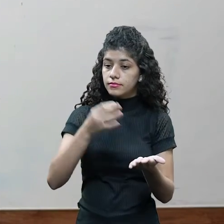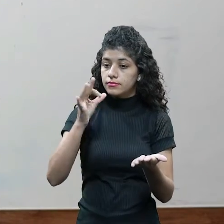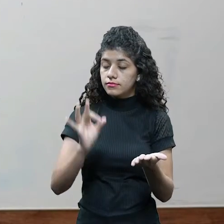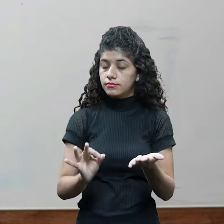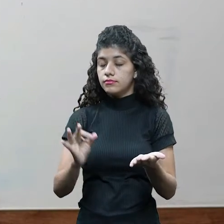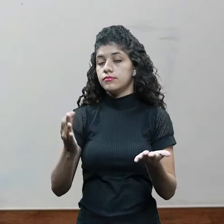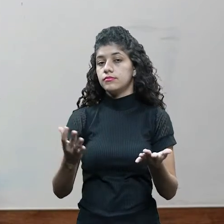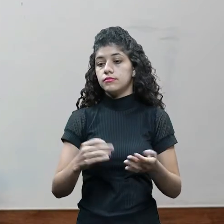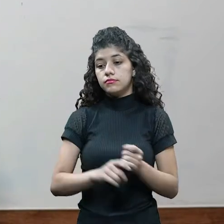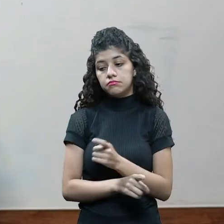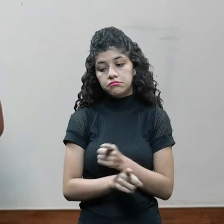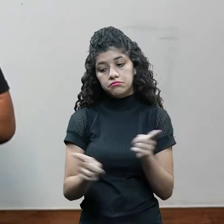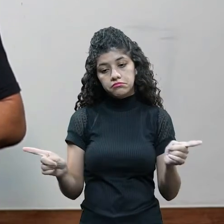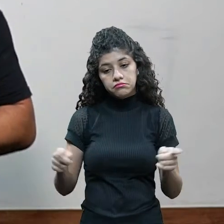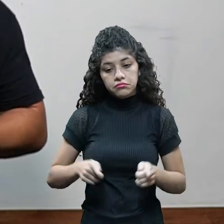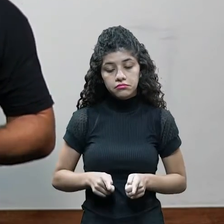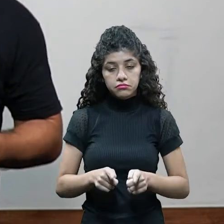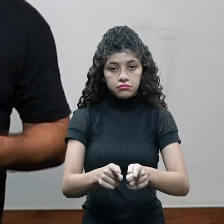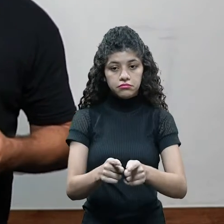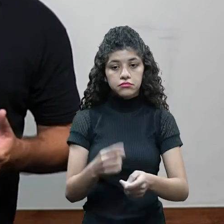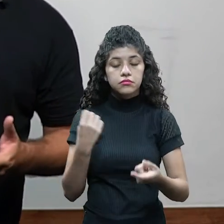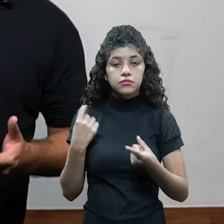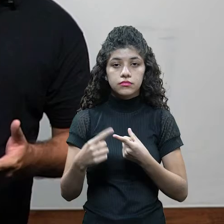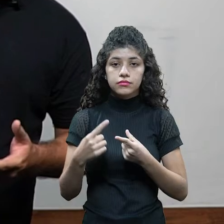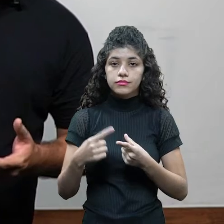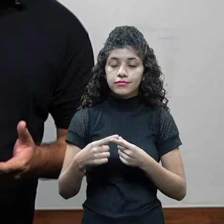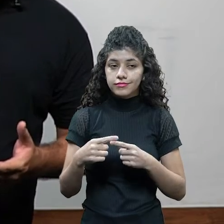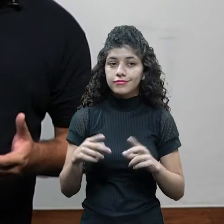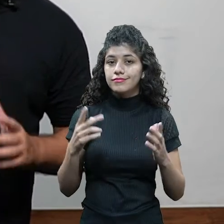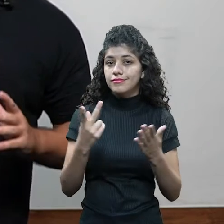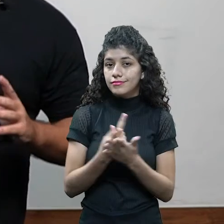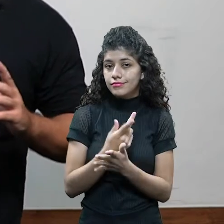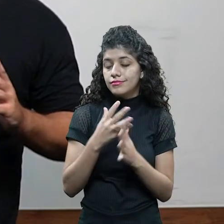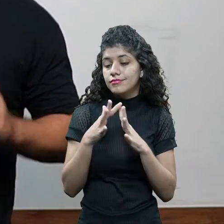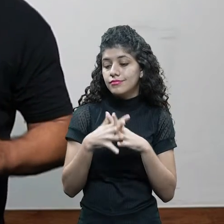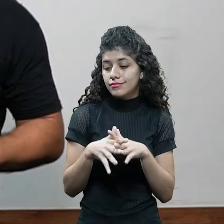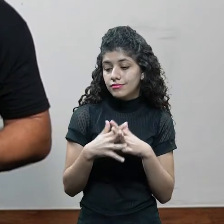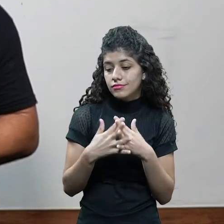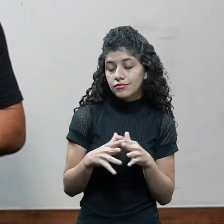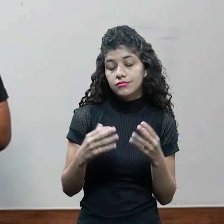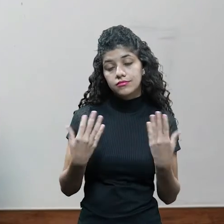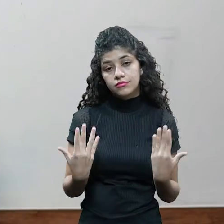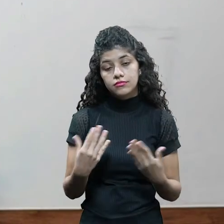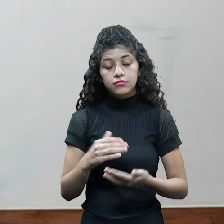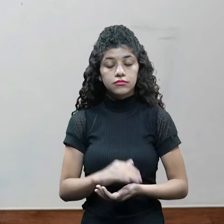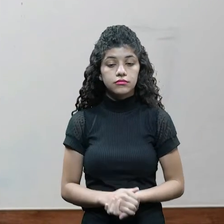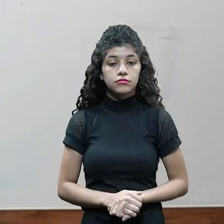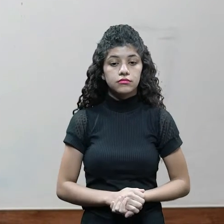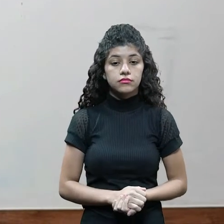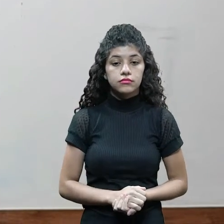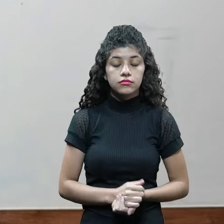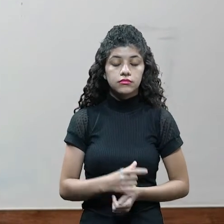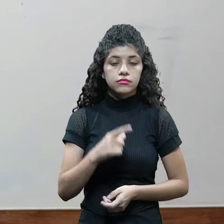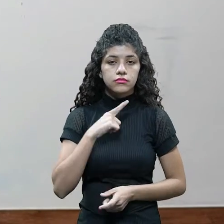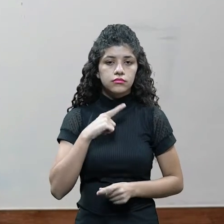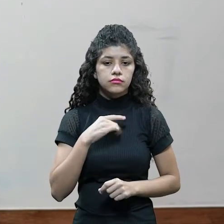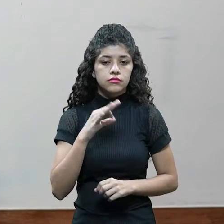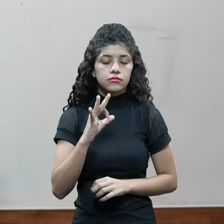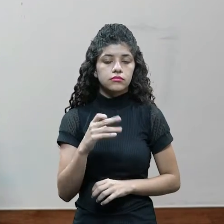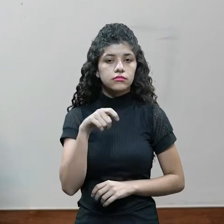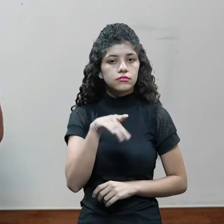ou inversamente proporcional, porque isso vai afetar diretamente seu cálculo. Mas eu garanto para vocês, se você